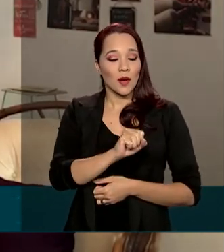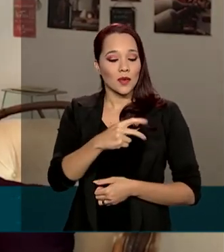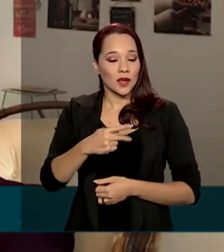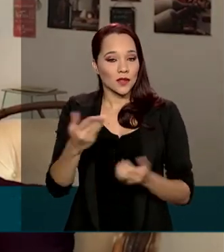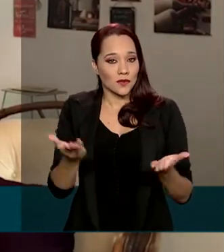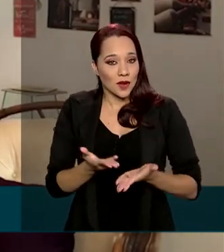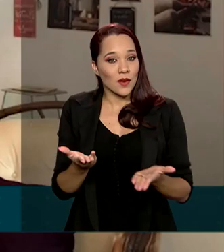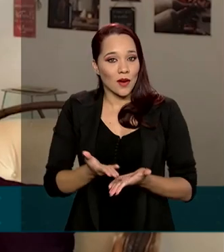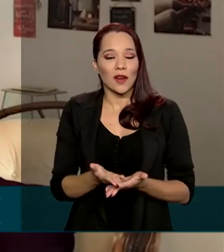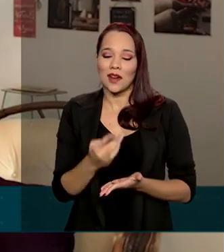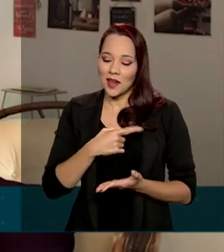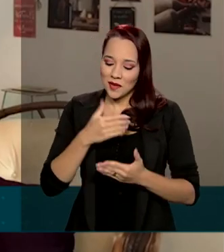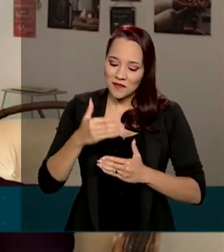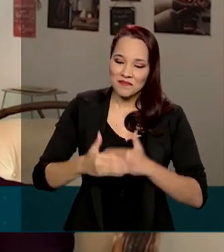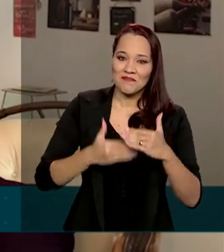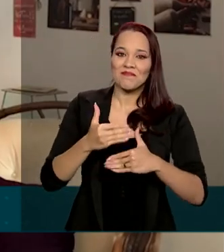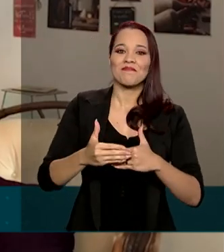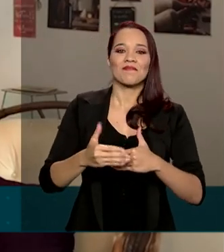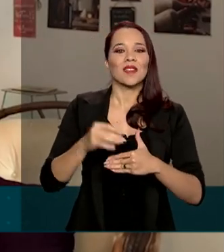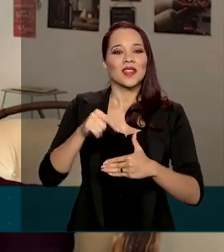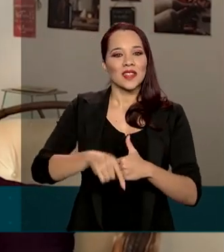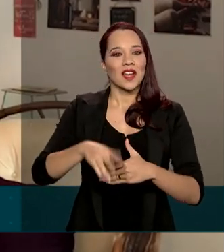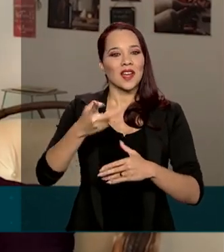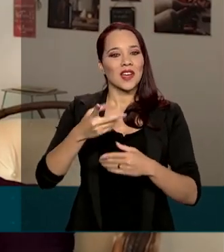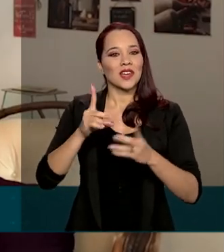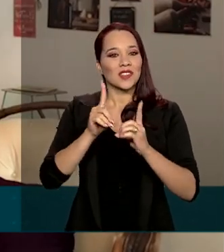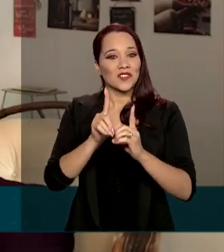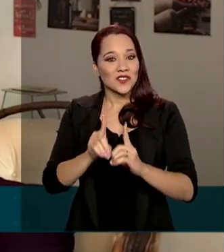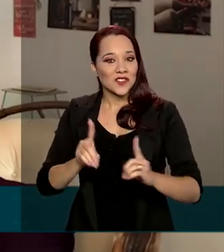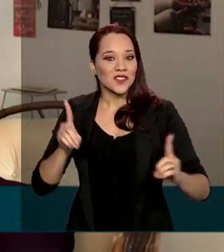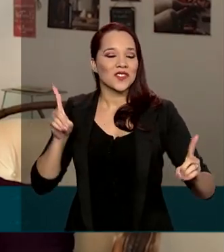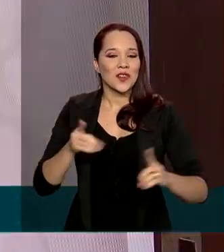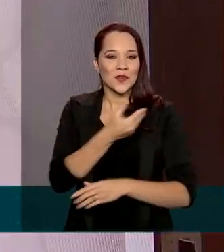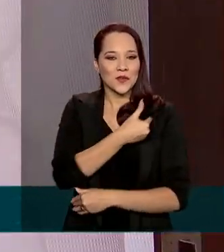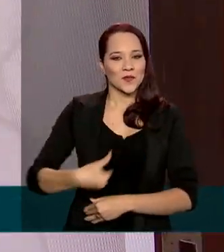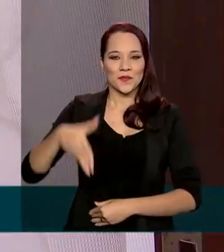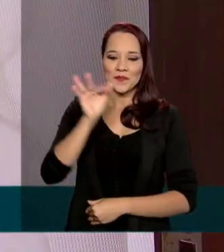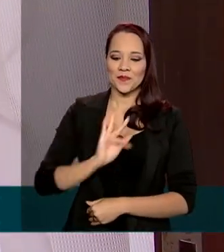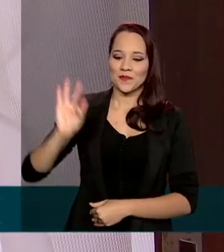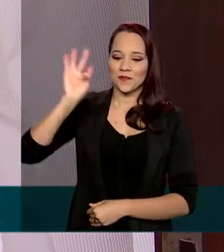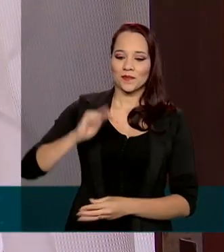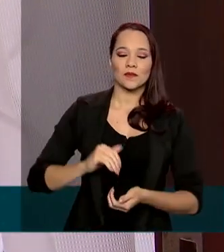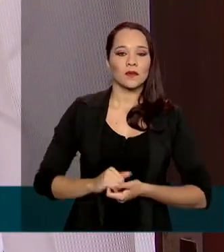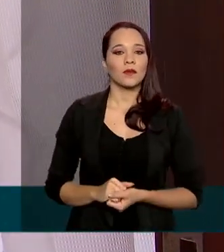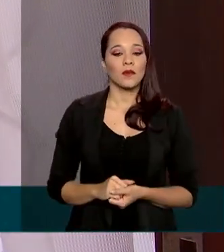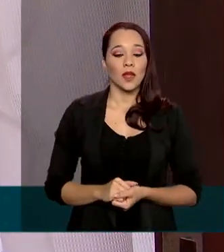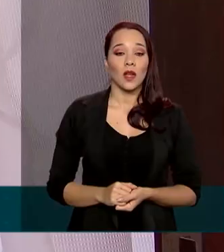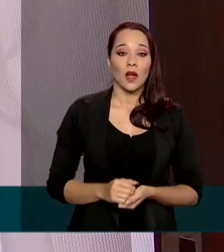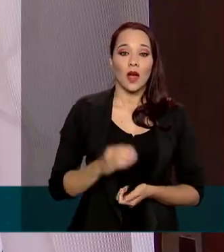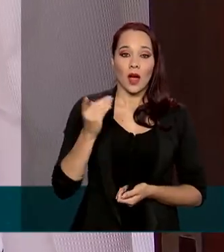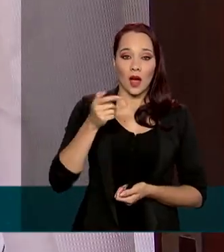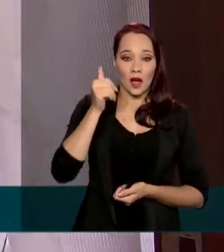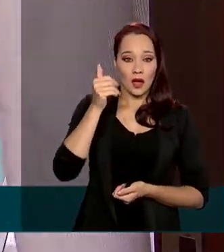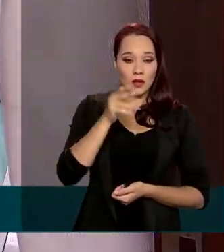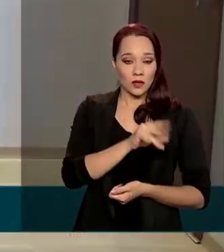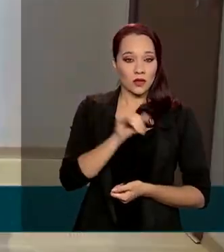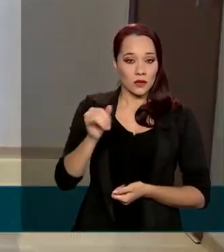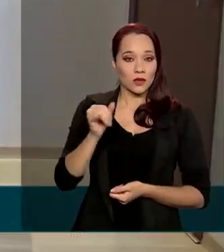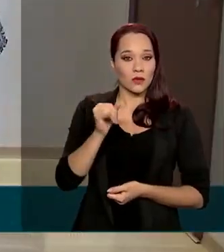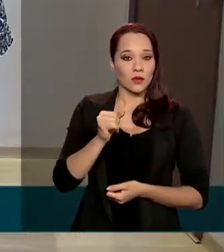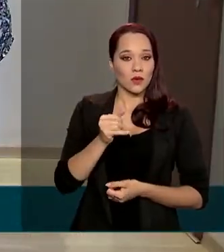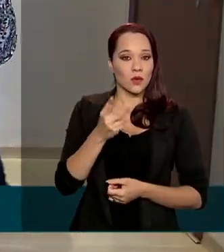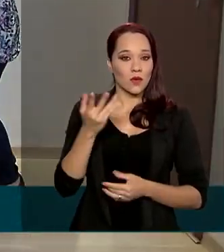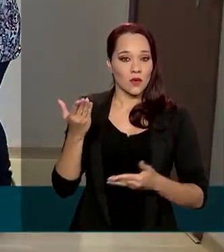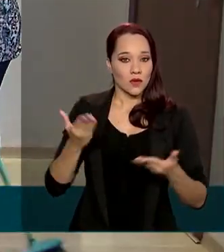é mais um passo na evolução digital do governo federal. O Instituto Doméstica Legal já atuou